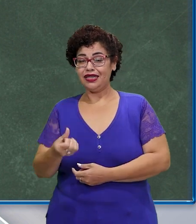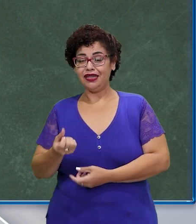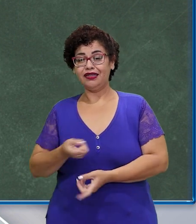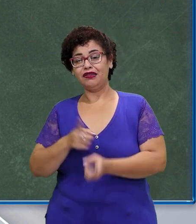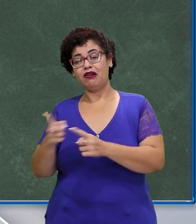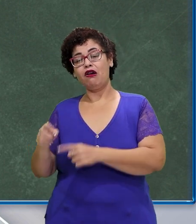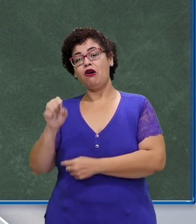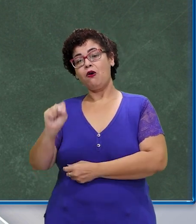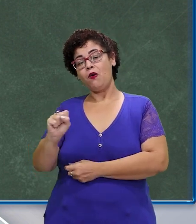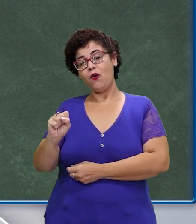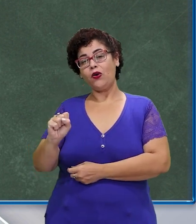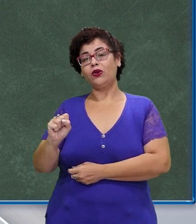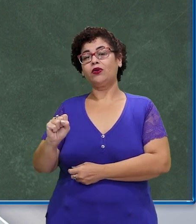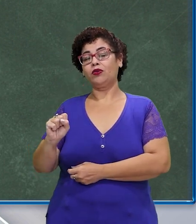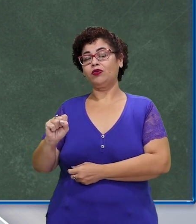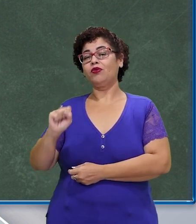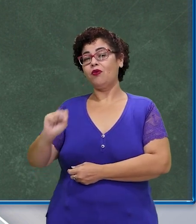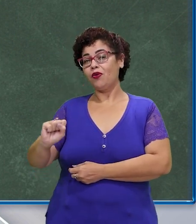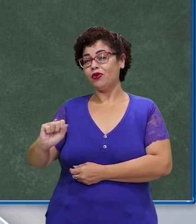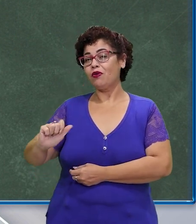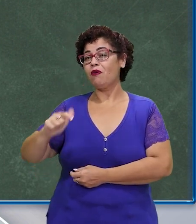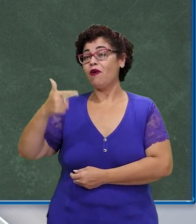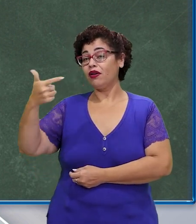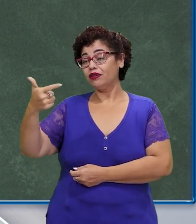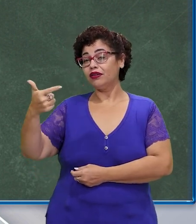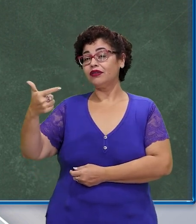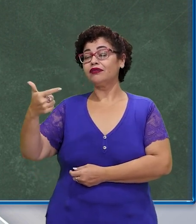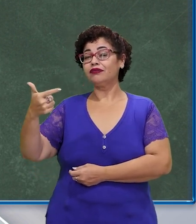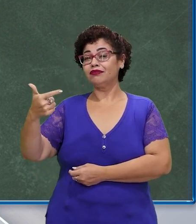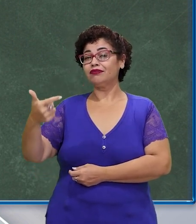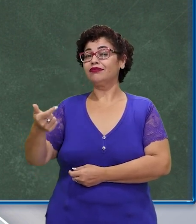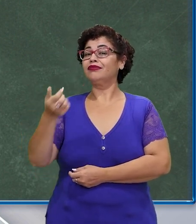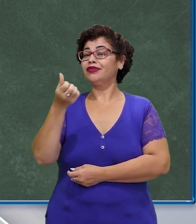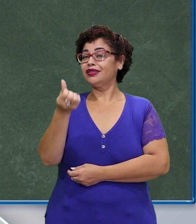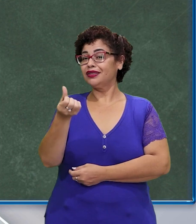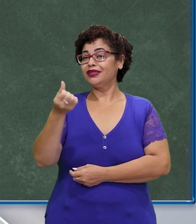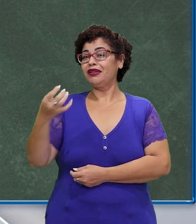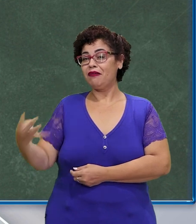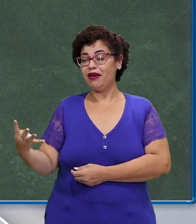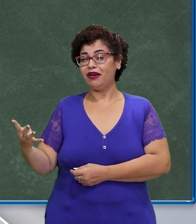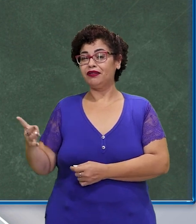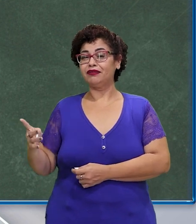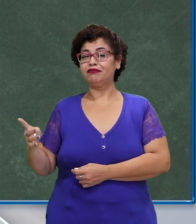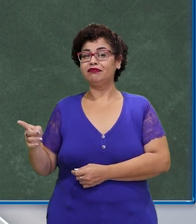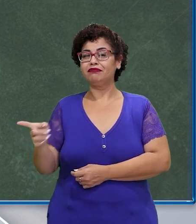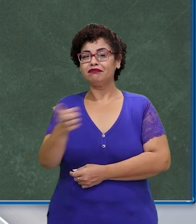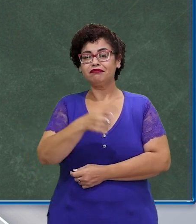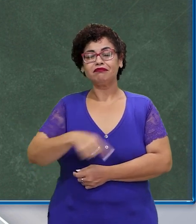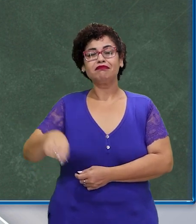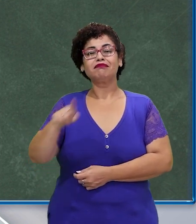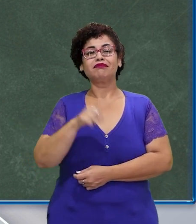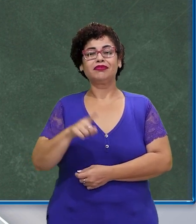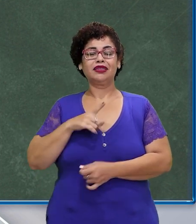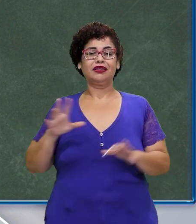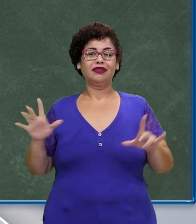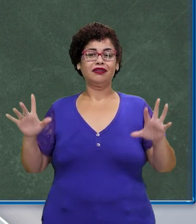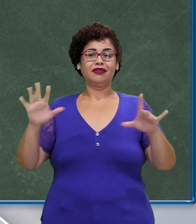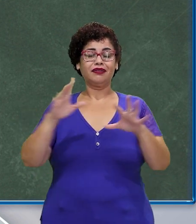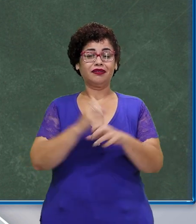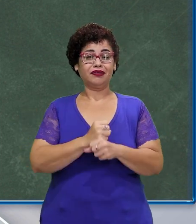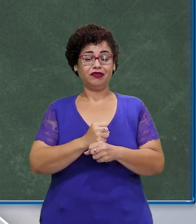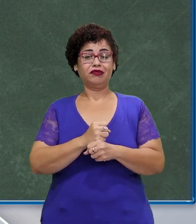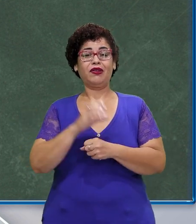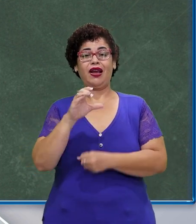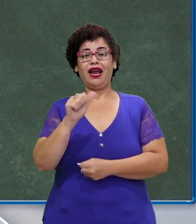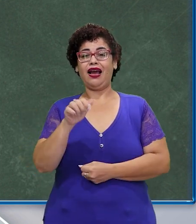E o 8 é outro cateto, 8 ao quadrado dá 64. Somando esses quadrados